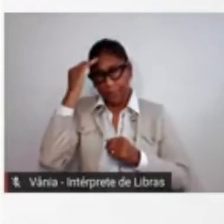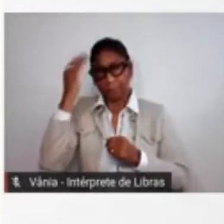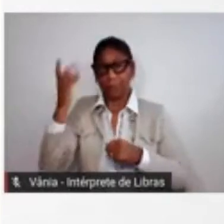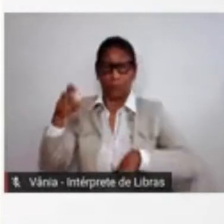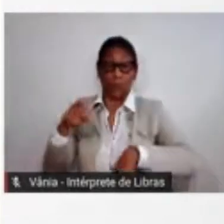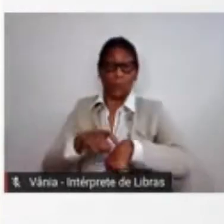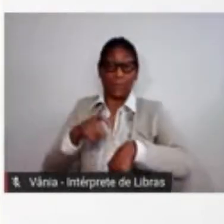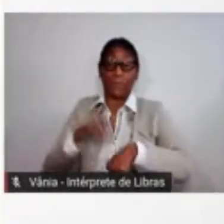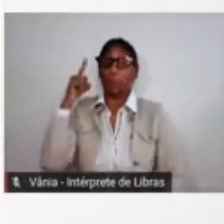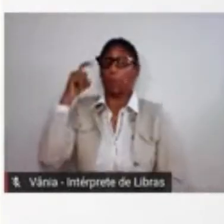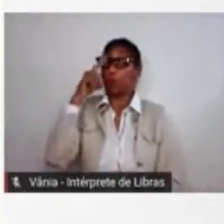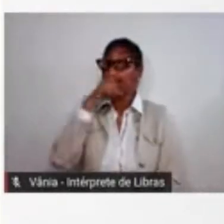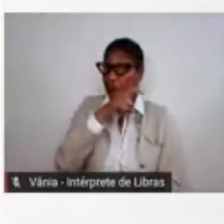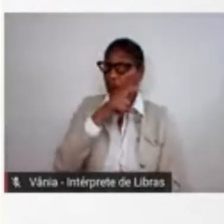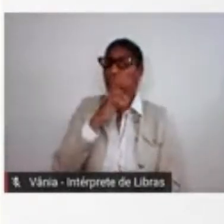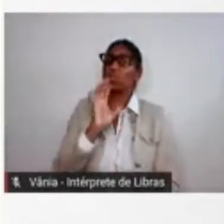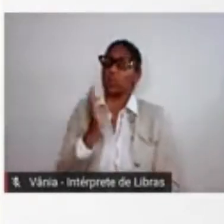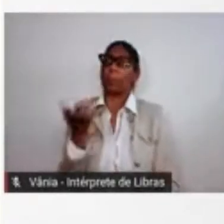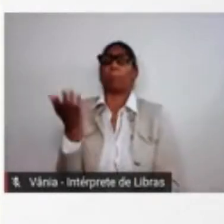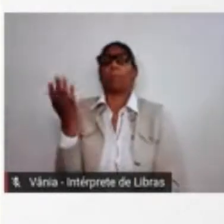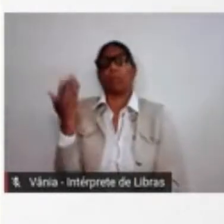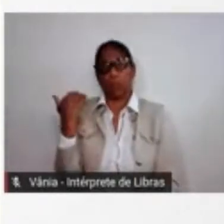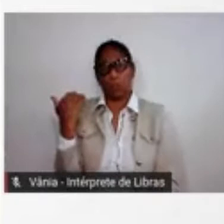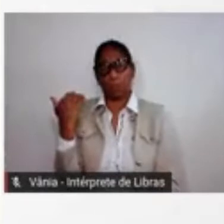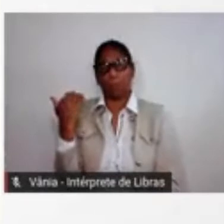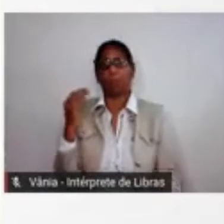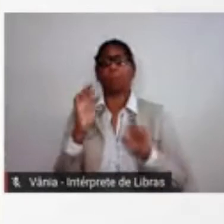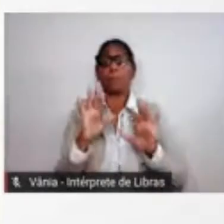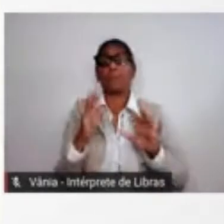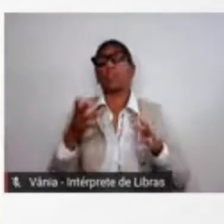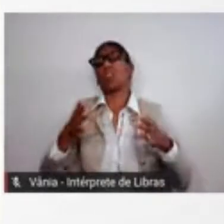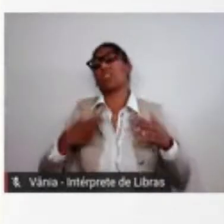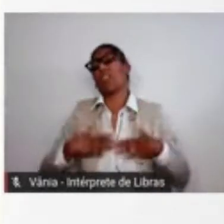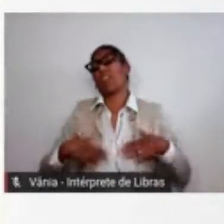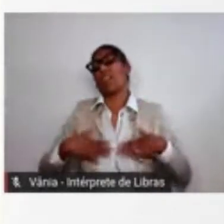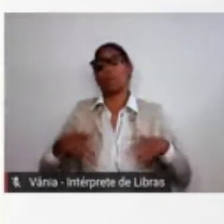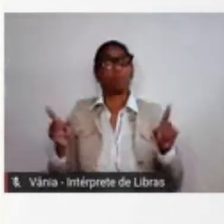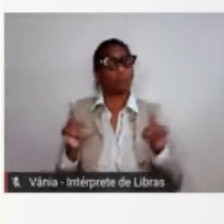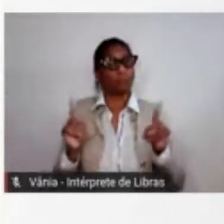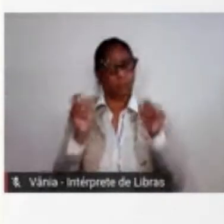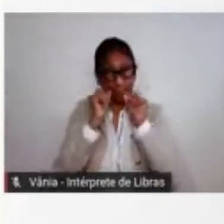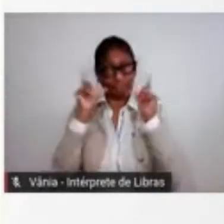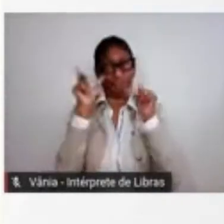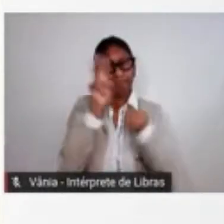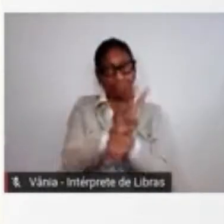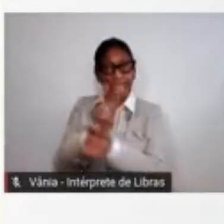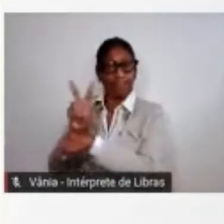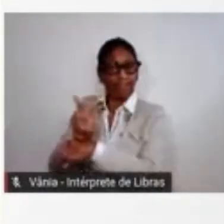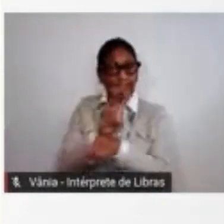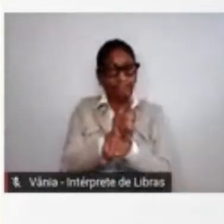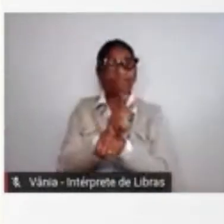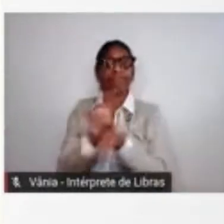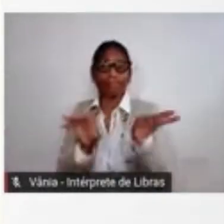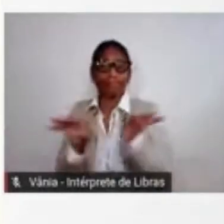mais difícil tenha passado, o que não significa que nós possamos relaxar, não é isso, nós estamos buscando ajustar